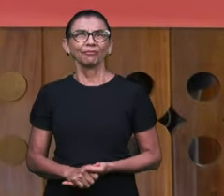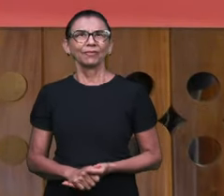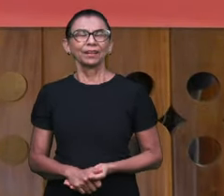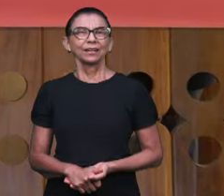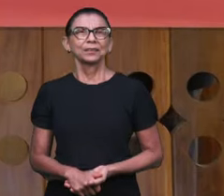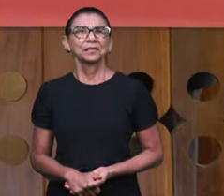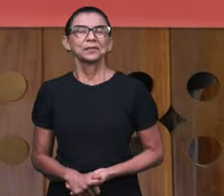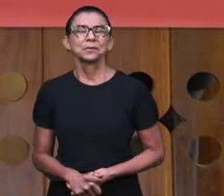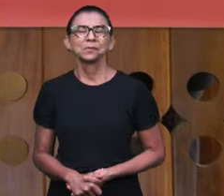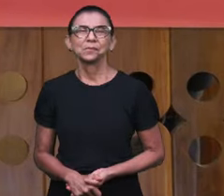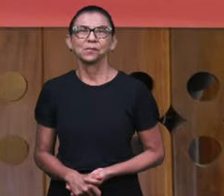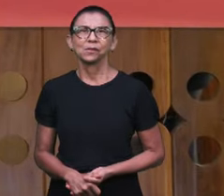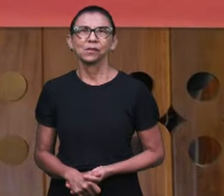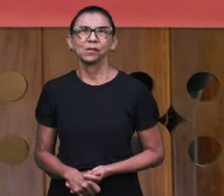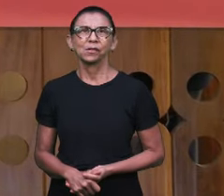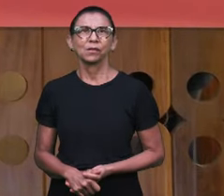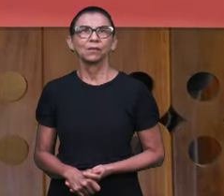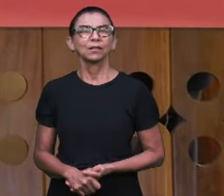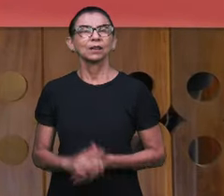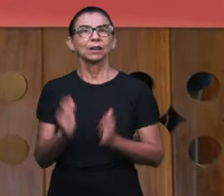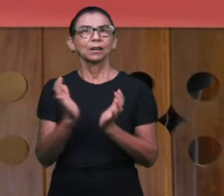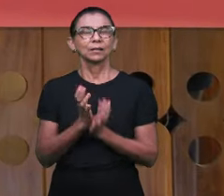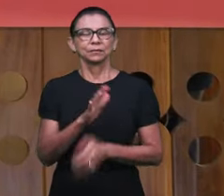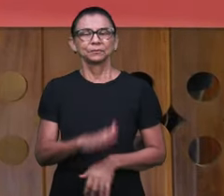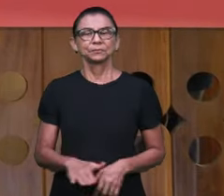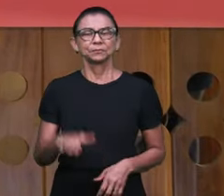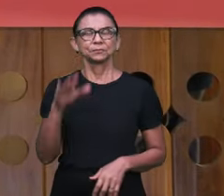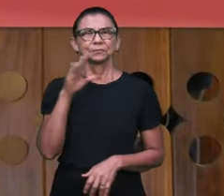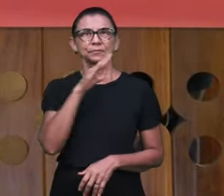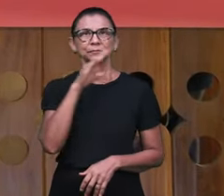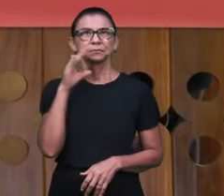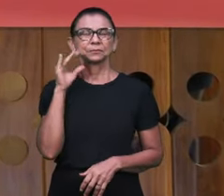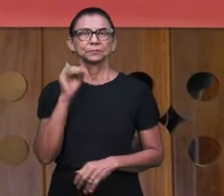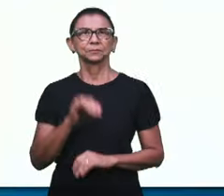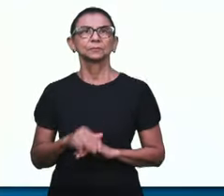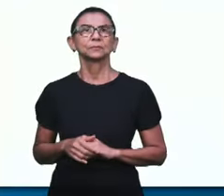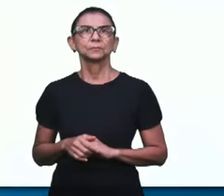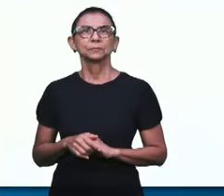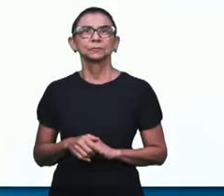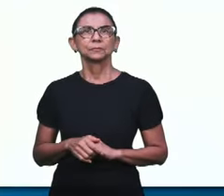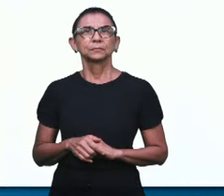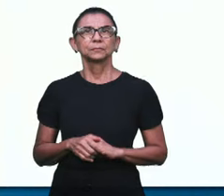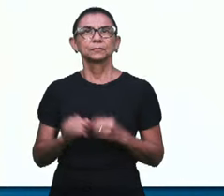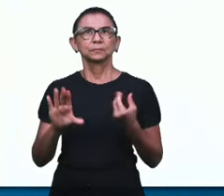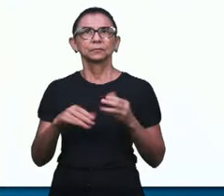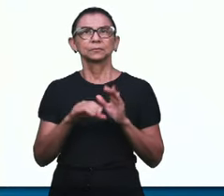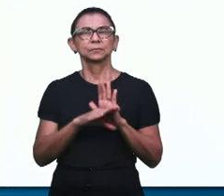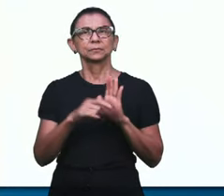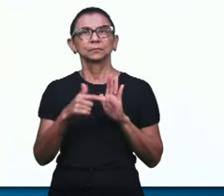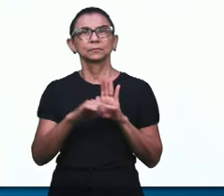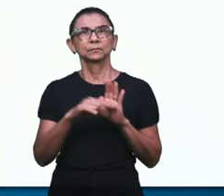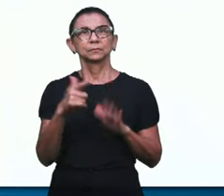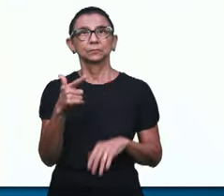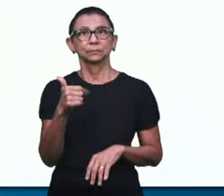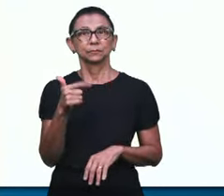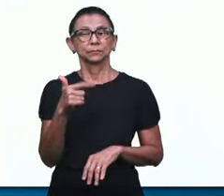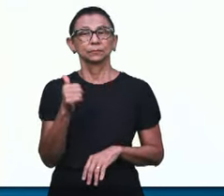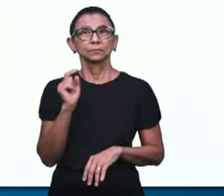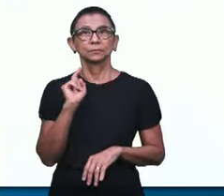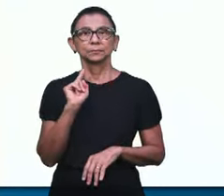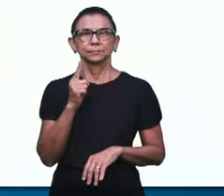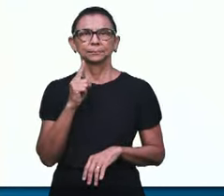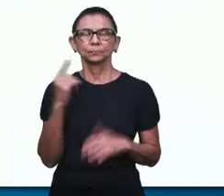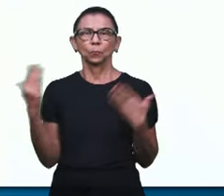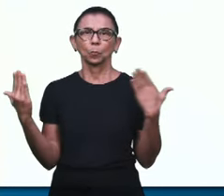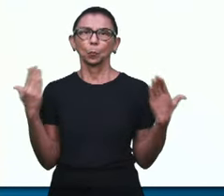Vamos lá, vamos à pergunta para as crianças, intermediários e adolescentes, pergunta 3. Lendo Cantares capítulo 2, verso 12, você vai comparar com o